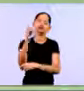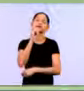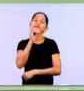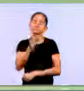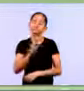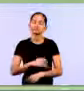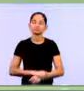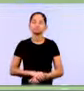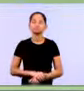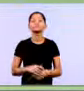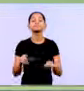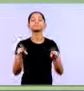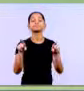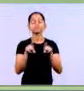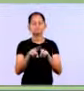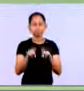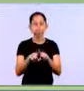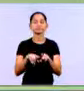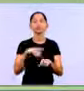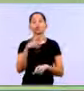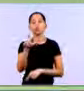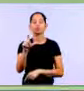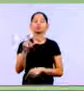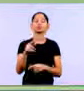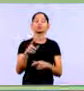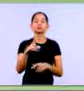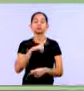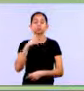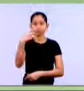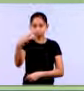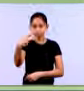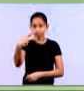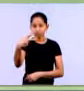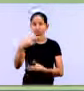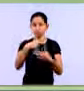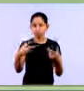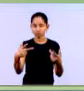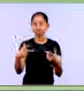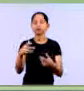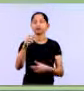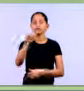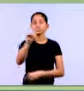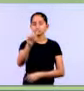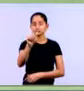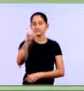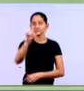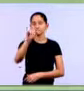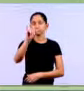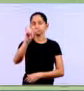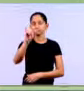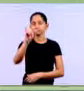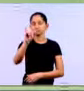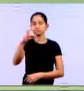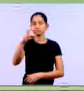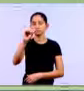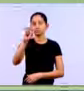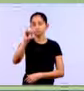E ainda, a obrigação tributária tem dois elementos, que são a alíquota e a base de